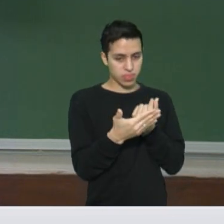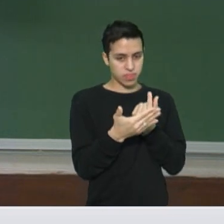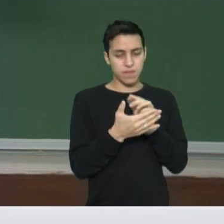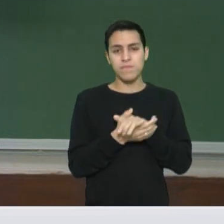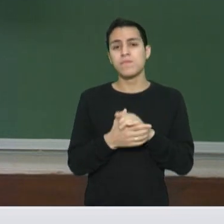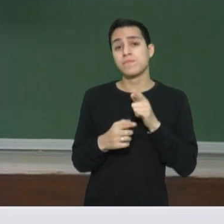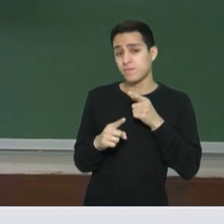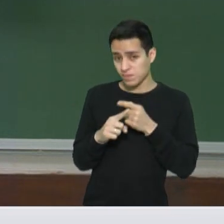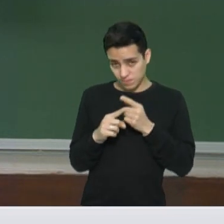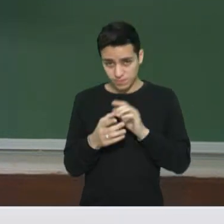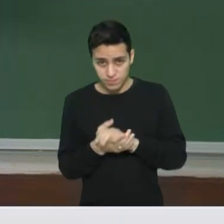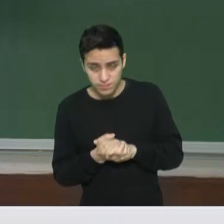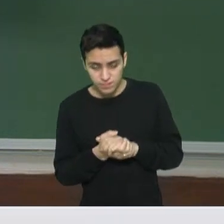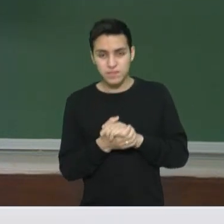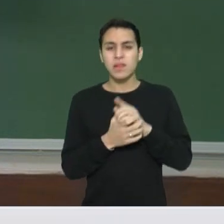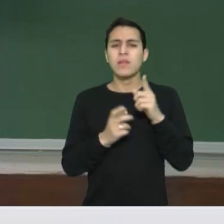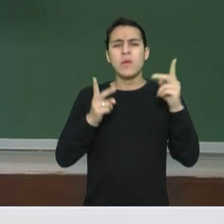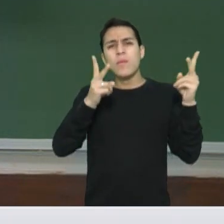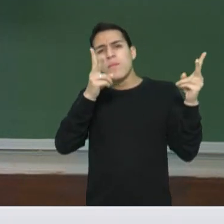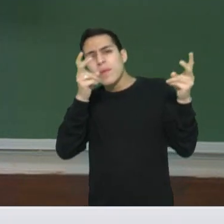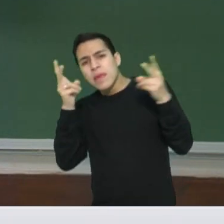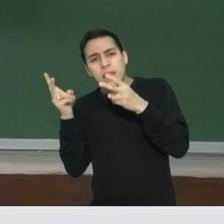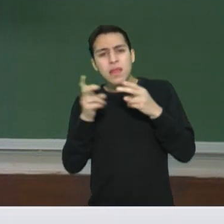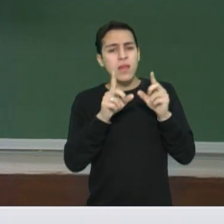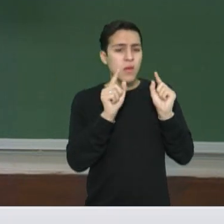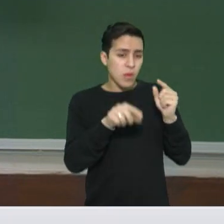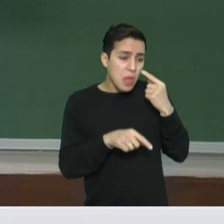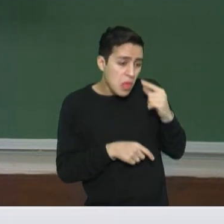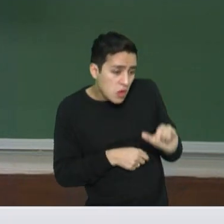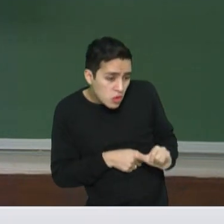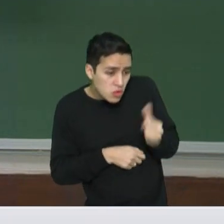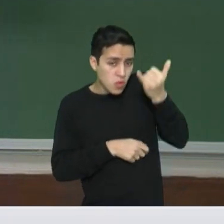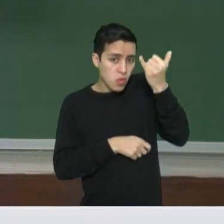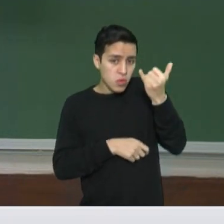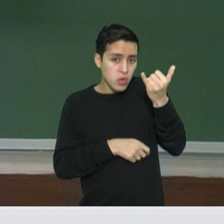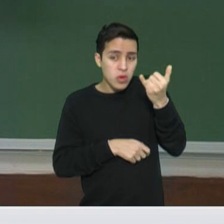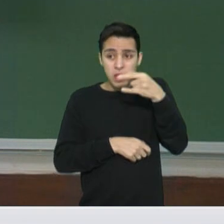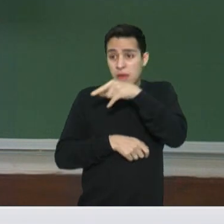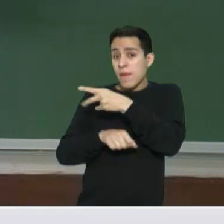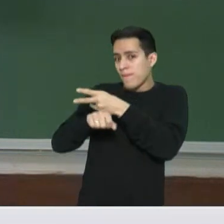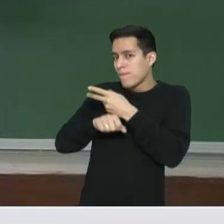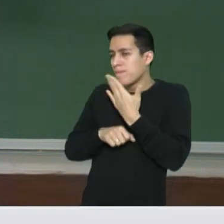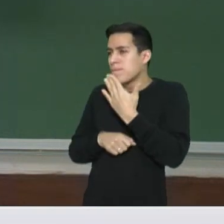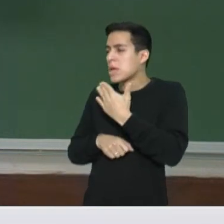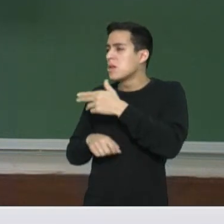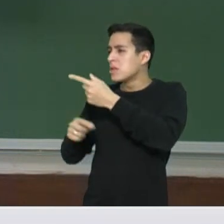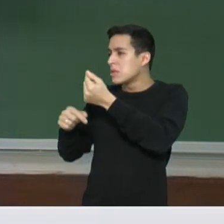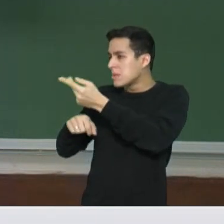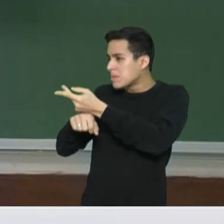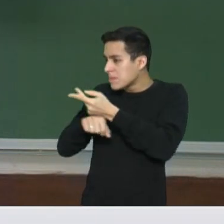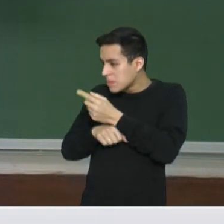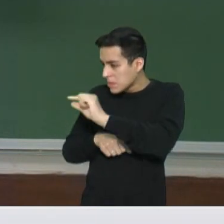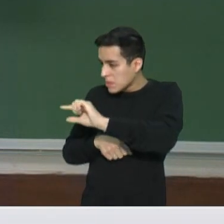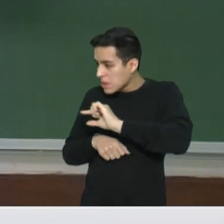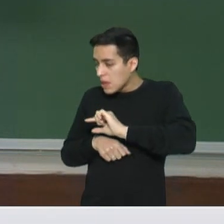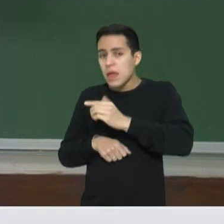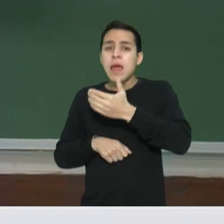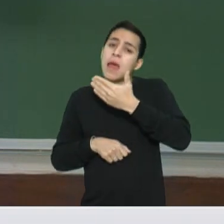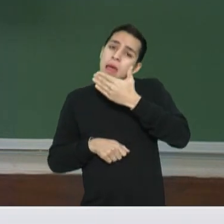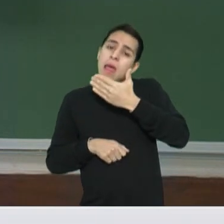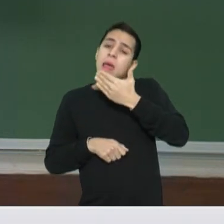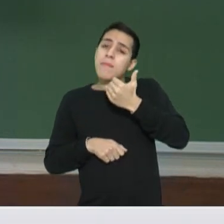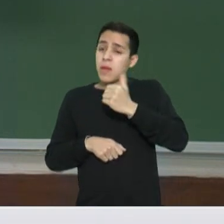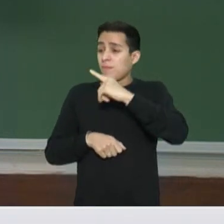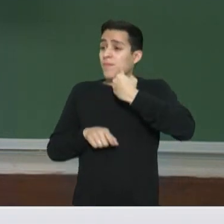Por quê? Porque a gente observa que os juros do empréstimo pessoal, eles são menores que